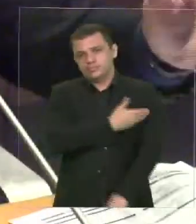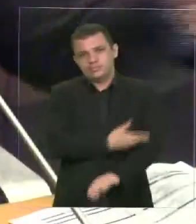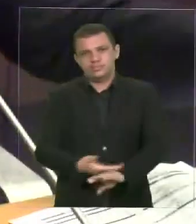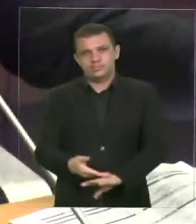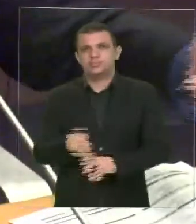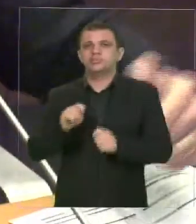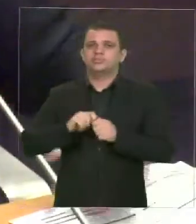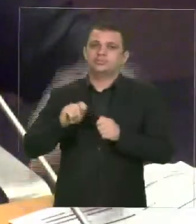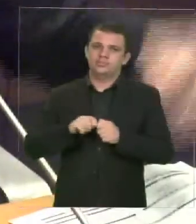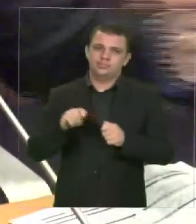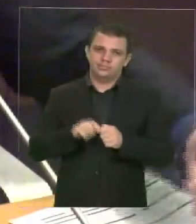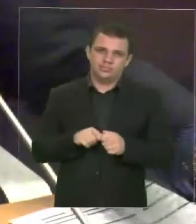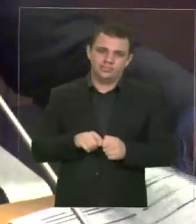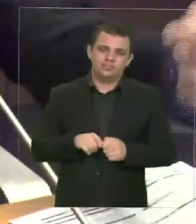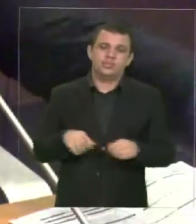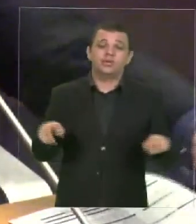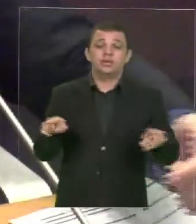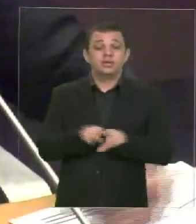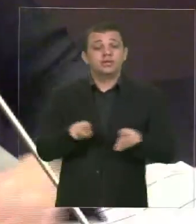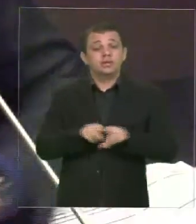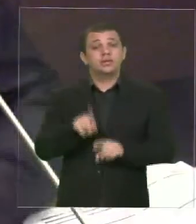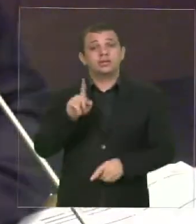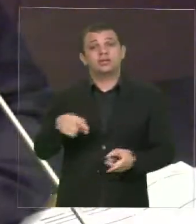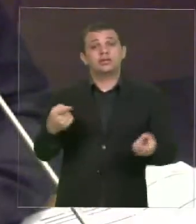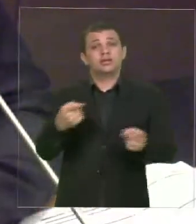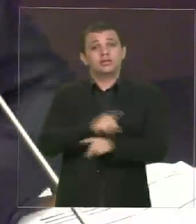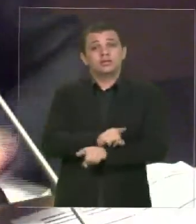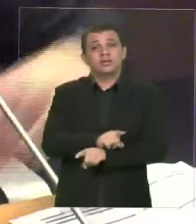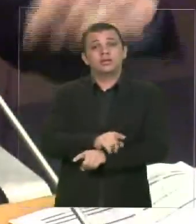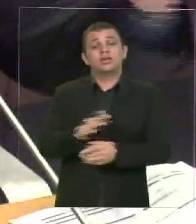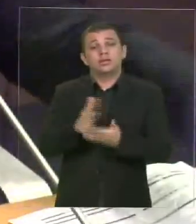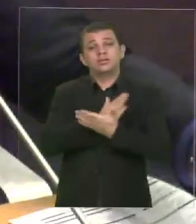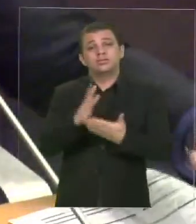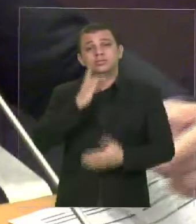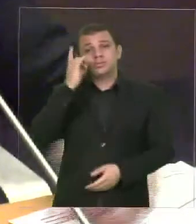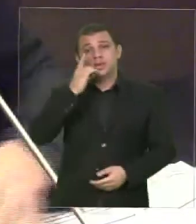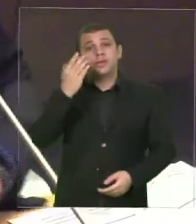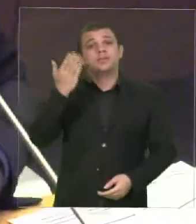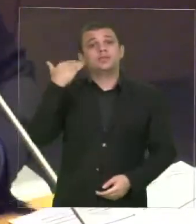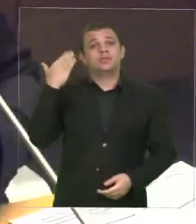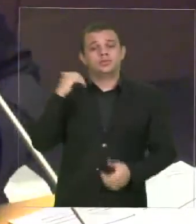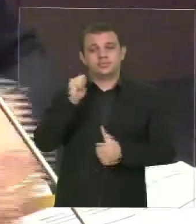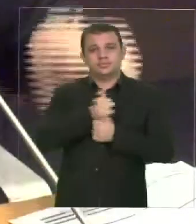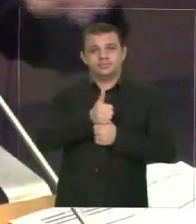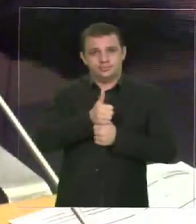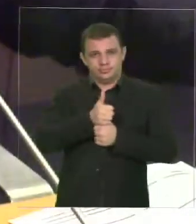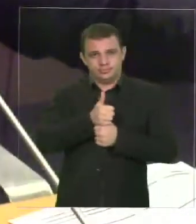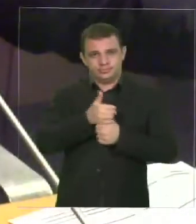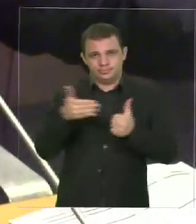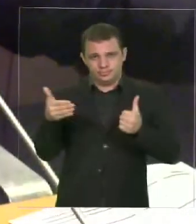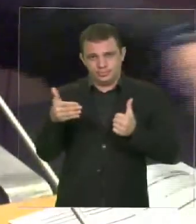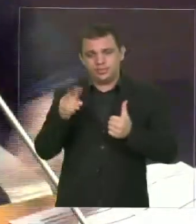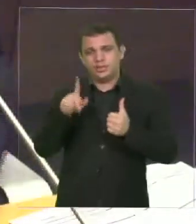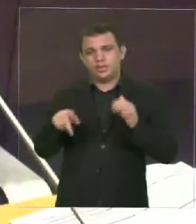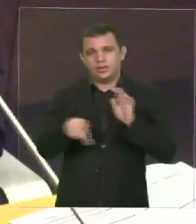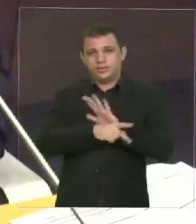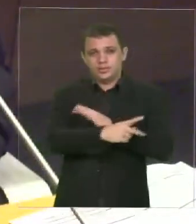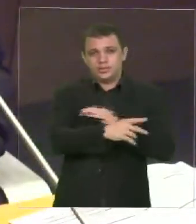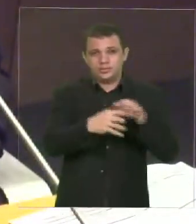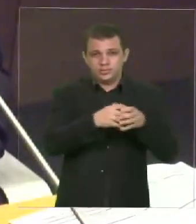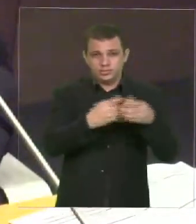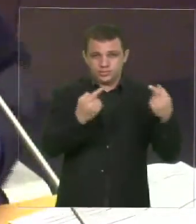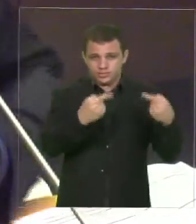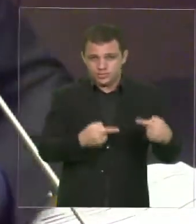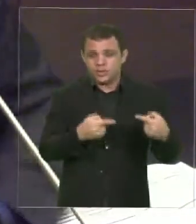E também é uma contradição deputados que na legislatura passada eram de oposição